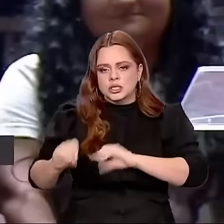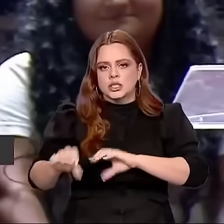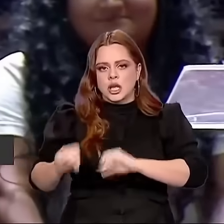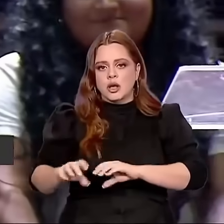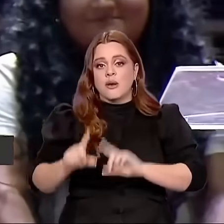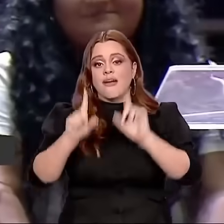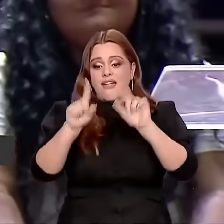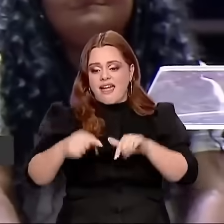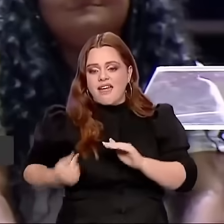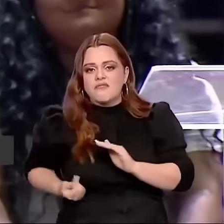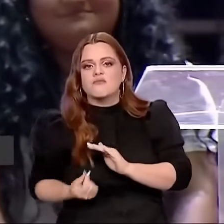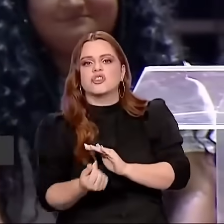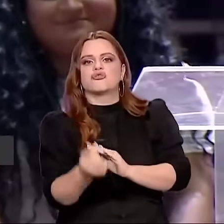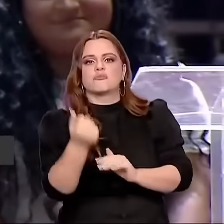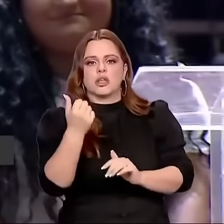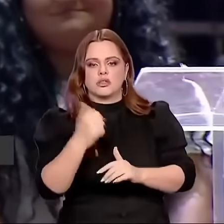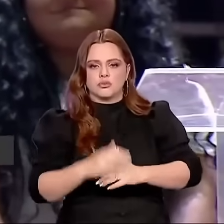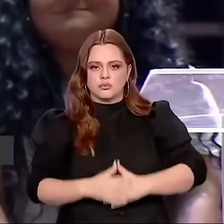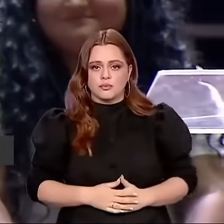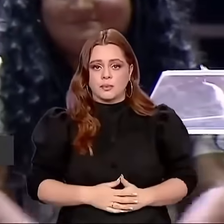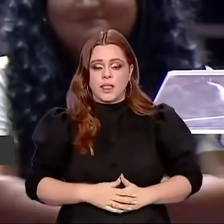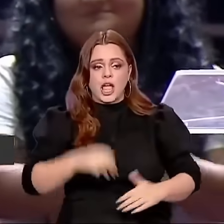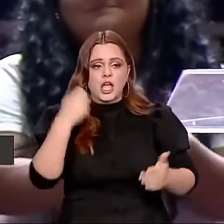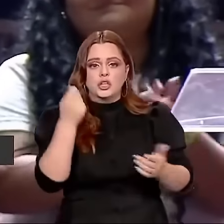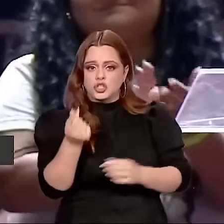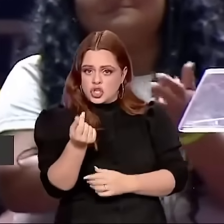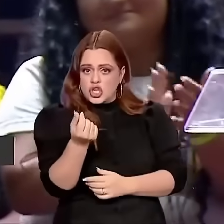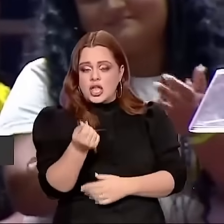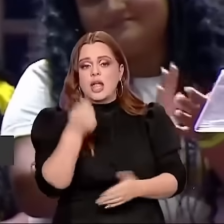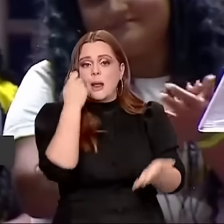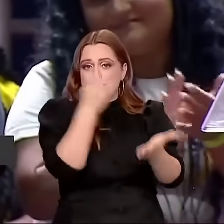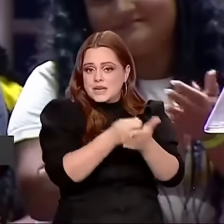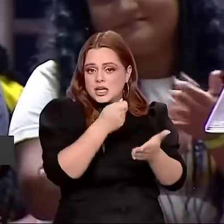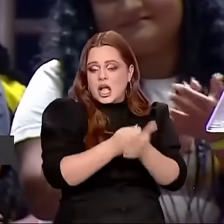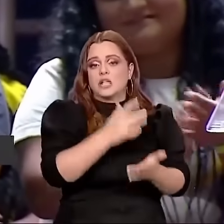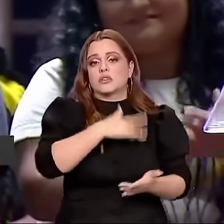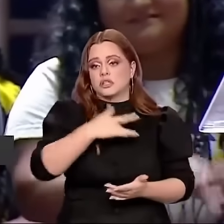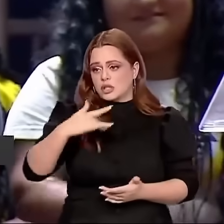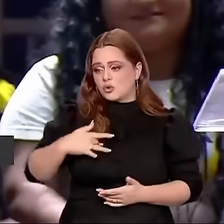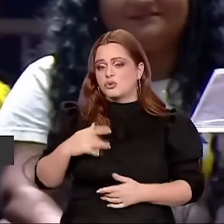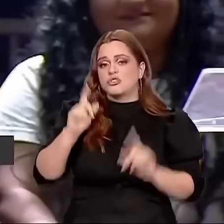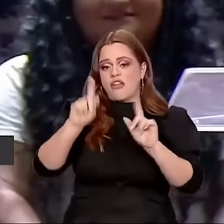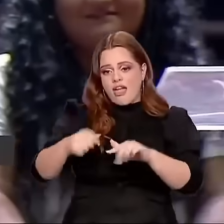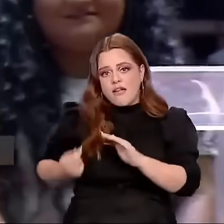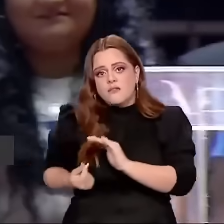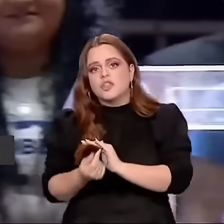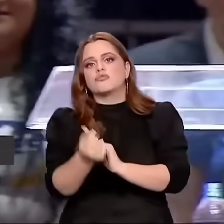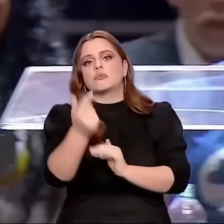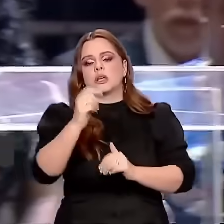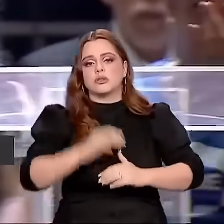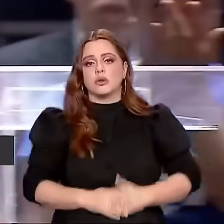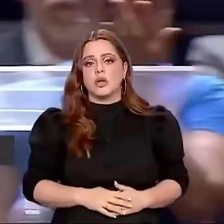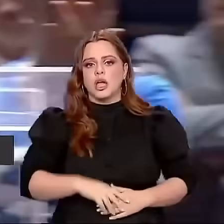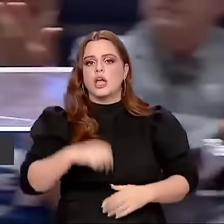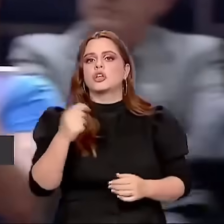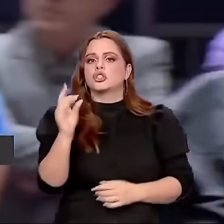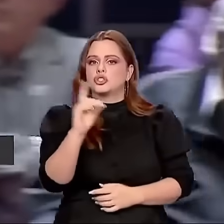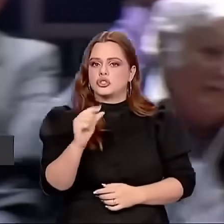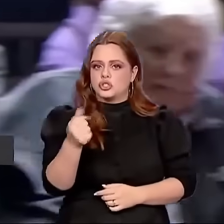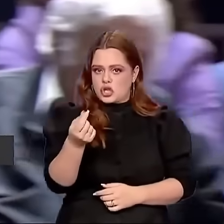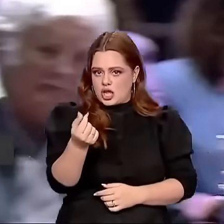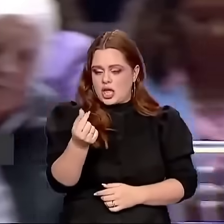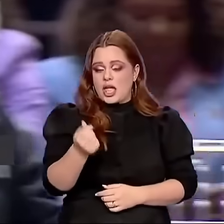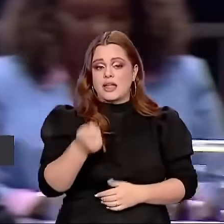é investimento. Dinheiro aplicado em saúde é investimento. Dinheiro aplicado